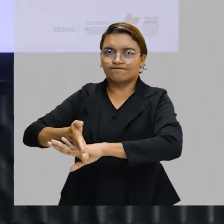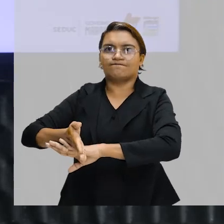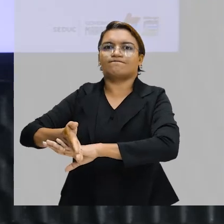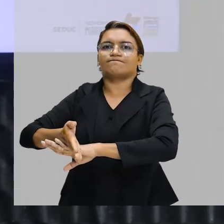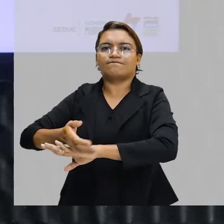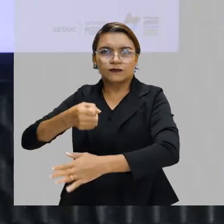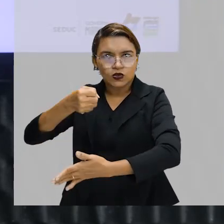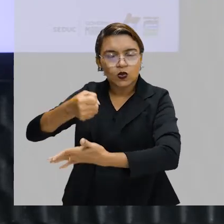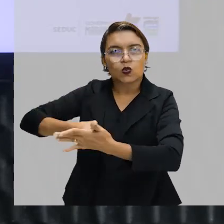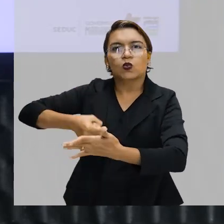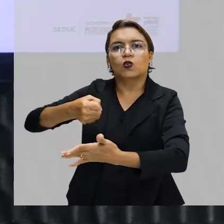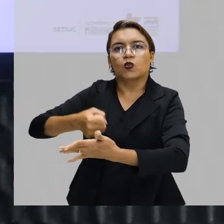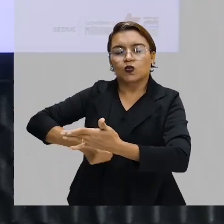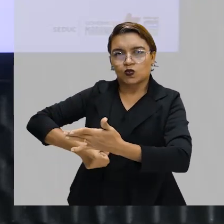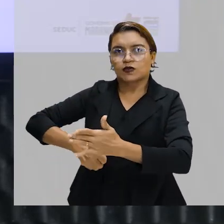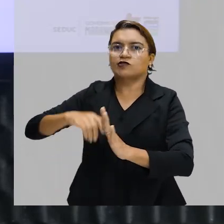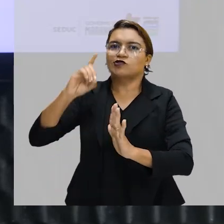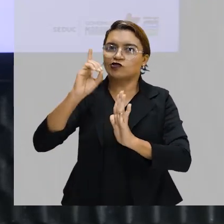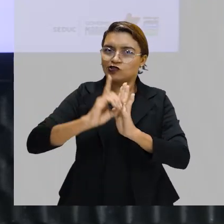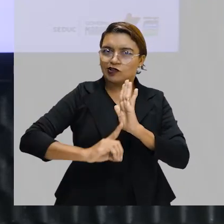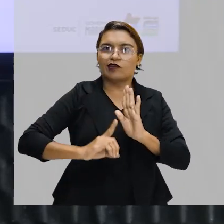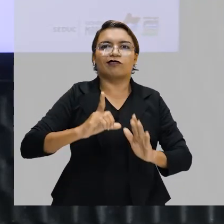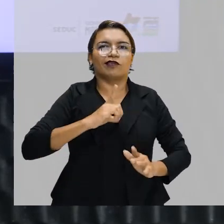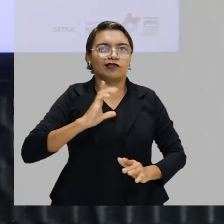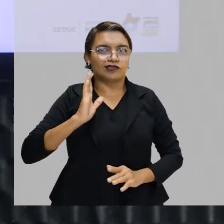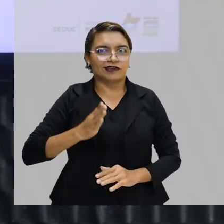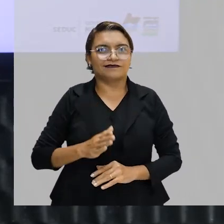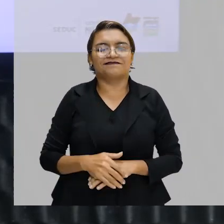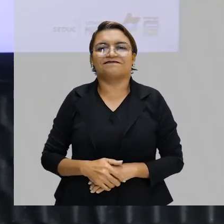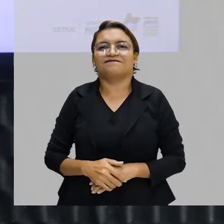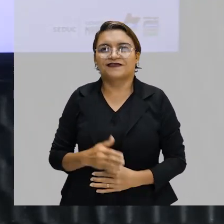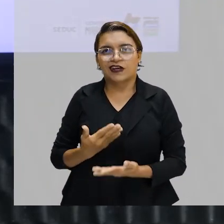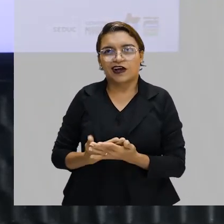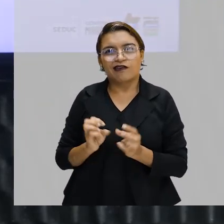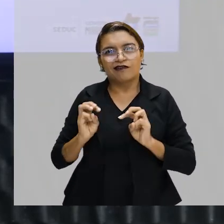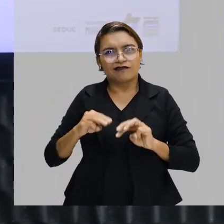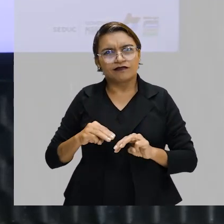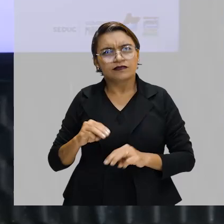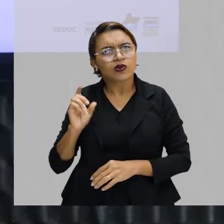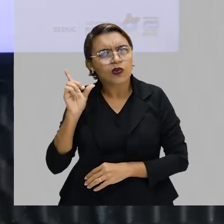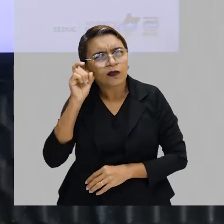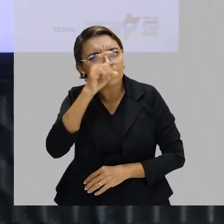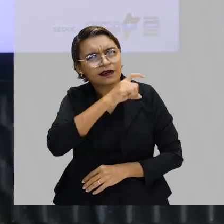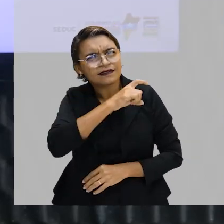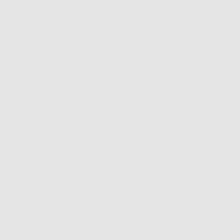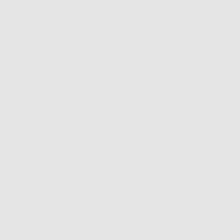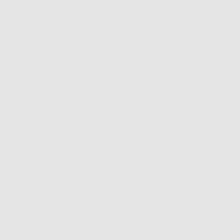lutam para garantir direitos, tá? E a gente fica por aqui. Compliquei?